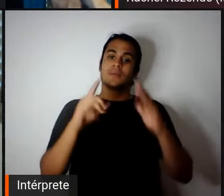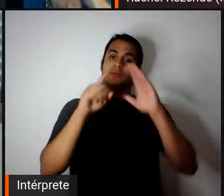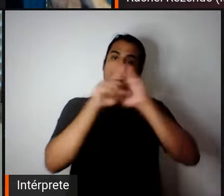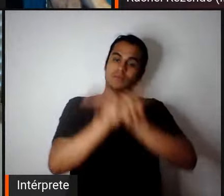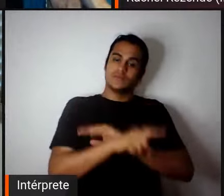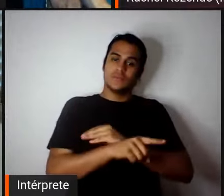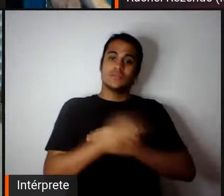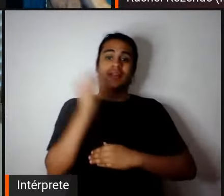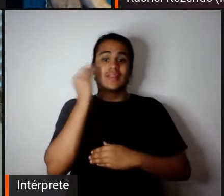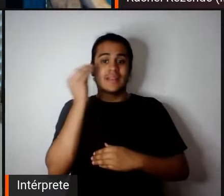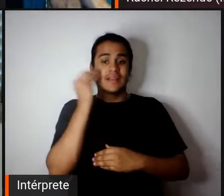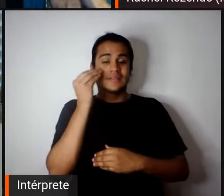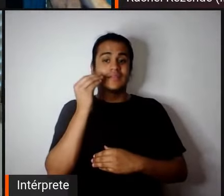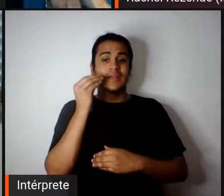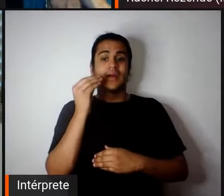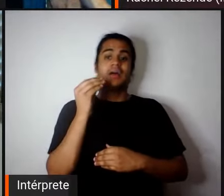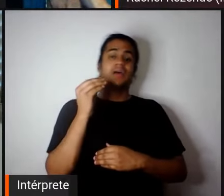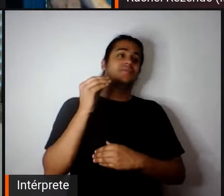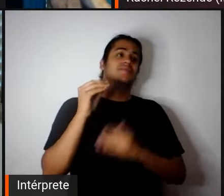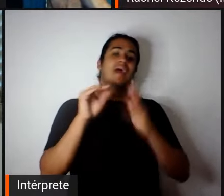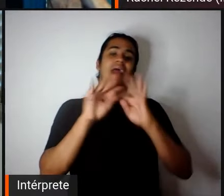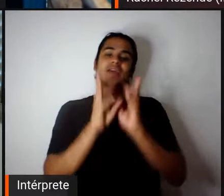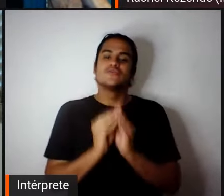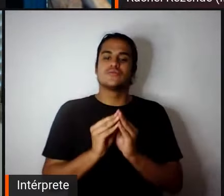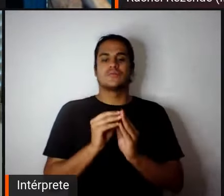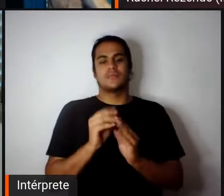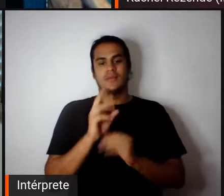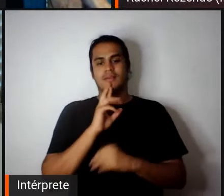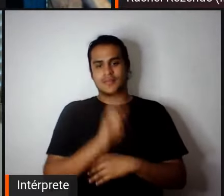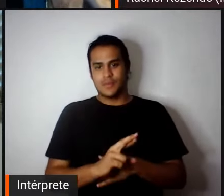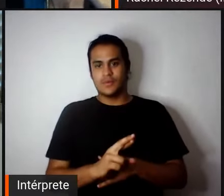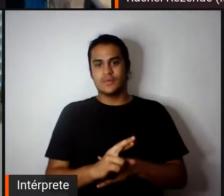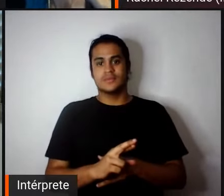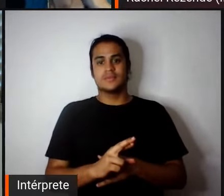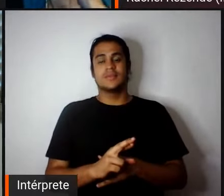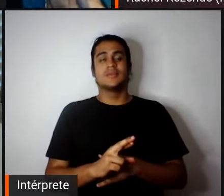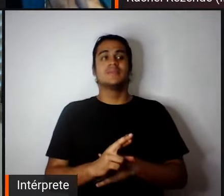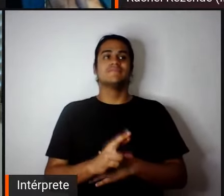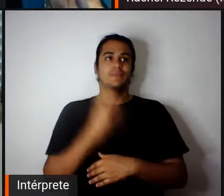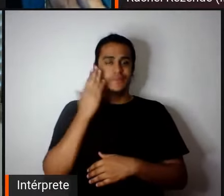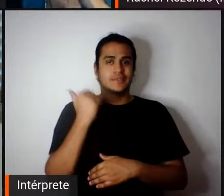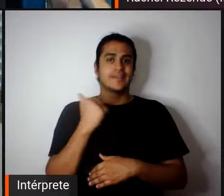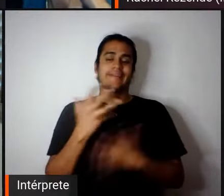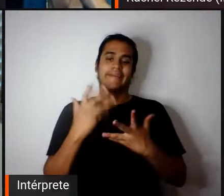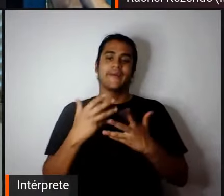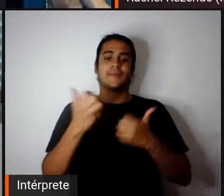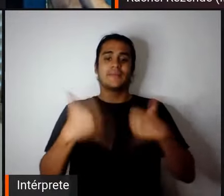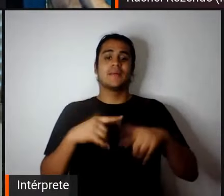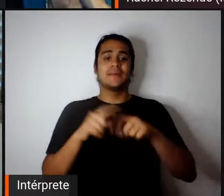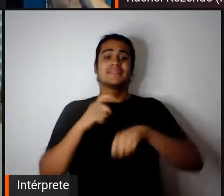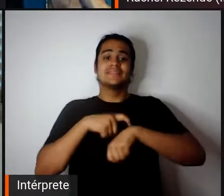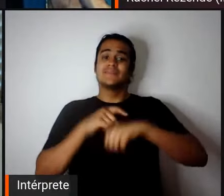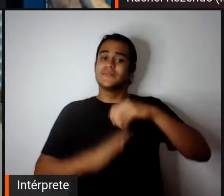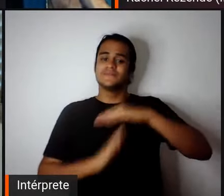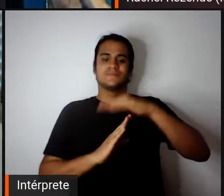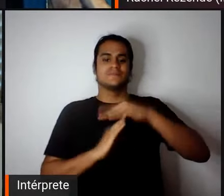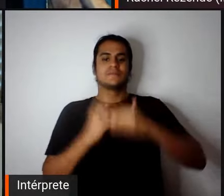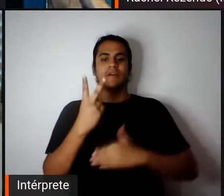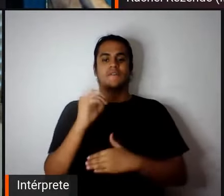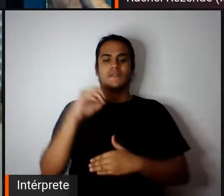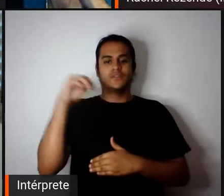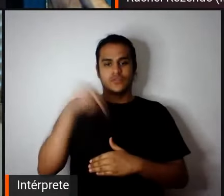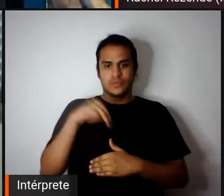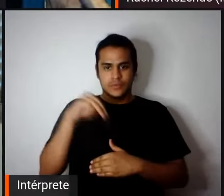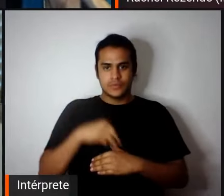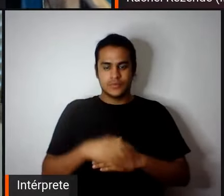resumir a resposta, porque alguns são conhecidos, talvez você queira comentar, e a gente tem pouco tempo agora, a gente só tem mais 20 minutos. A Helena